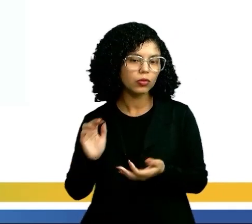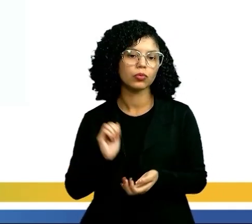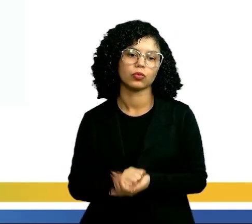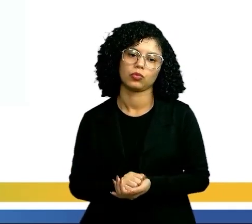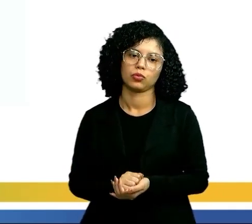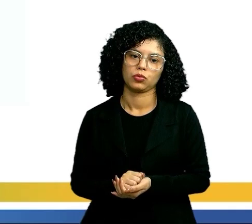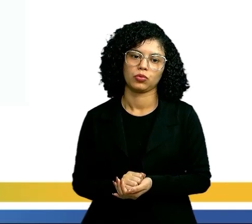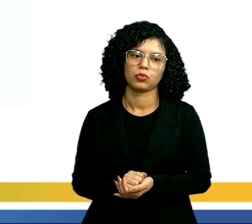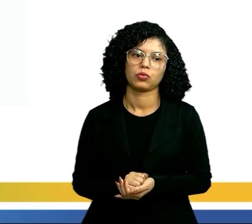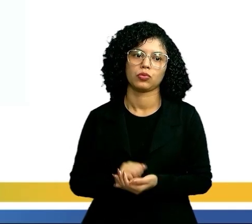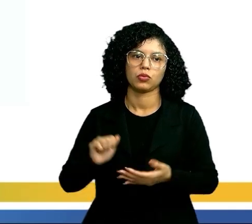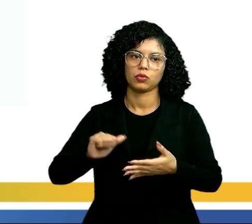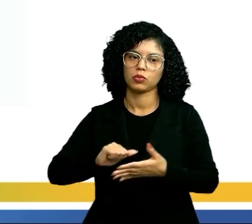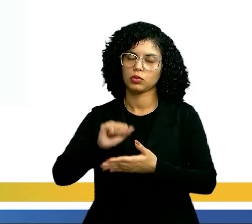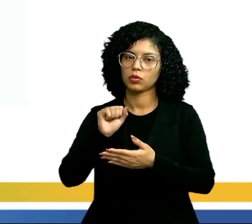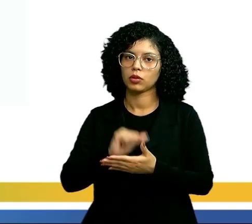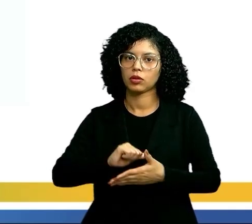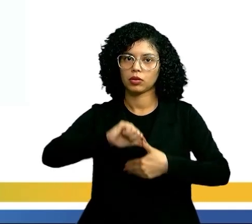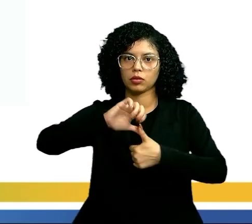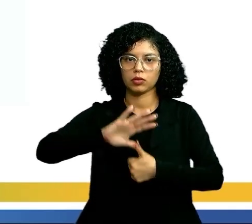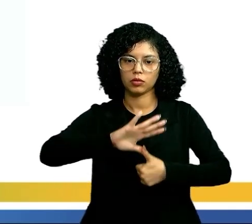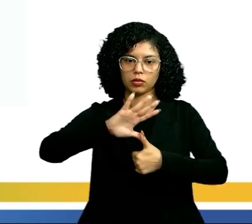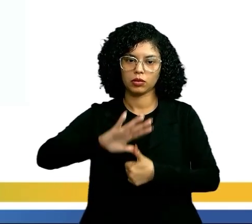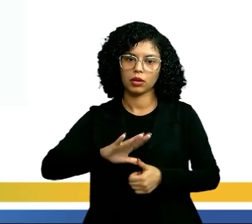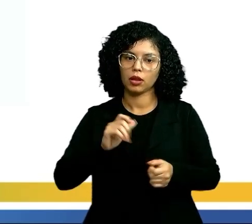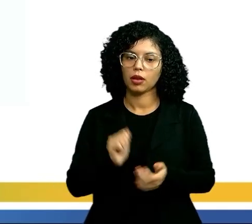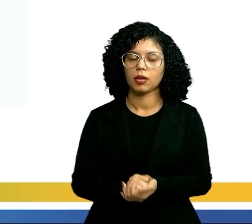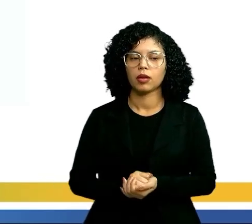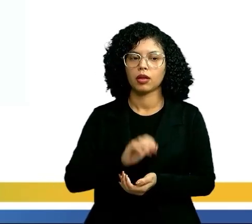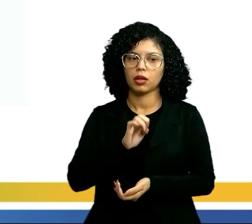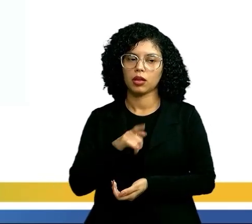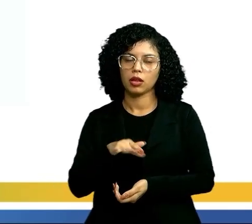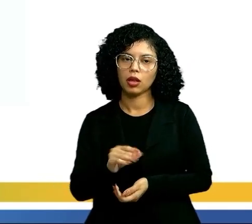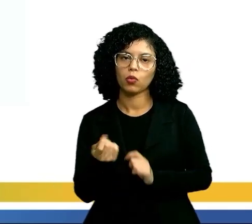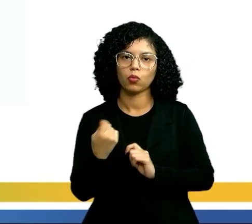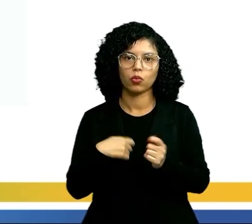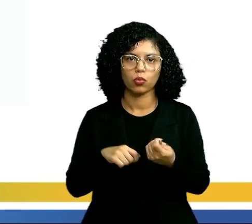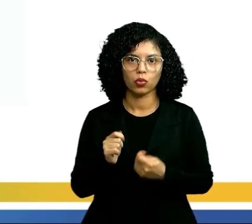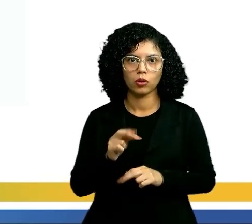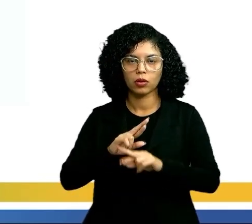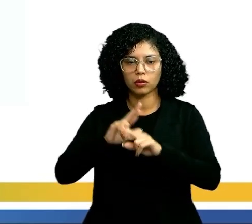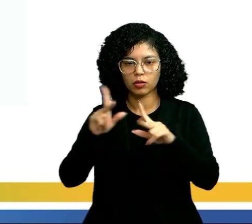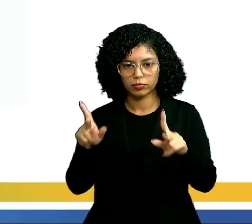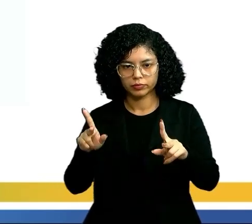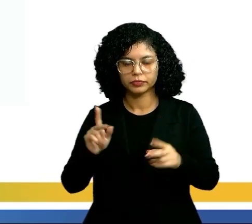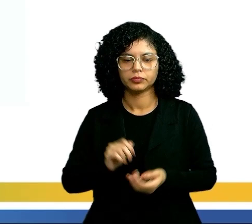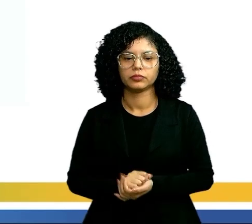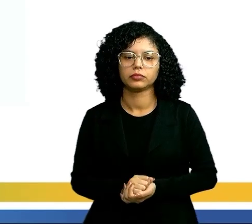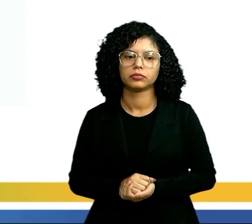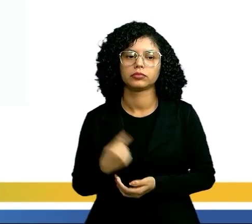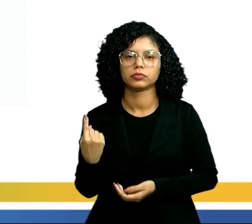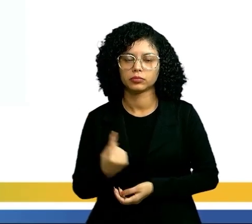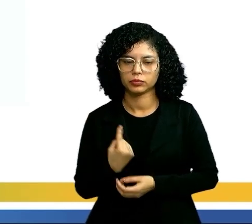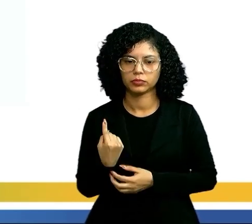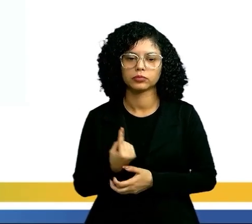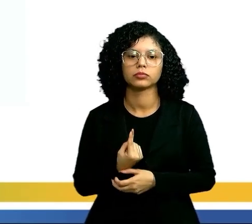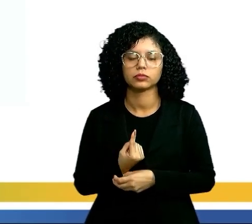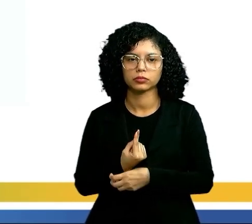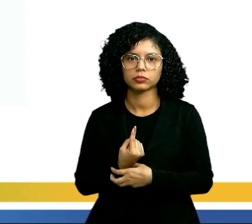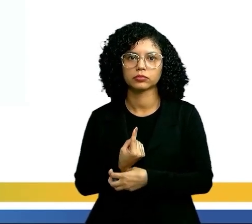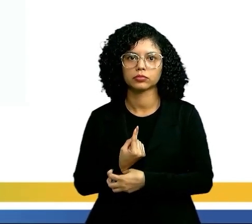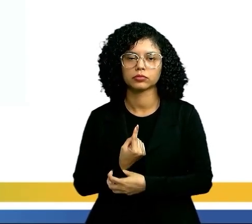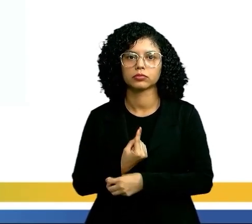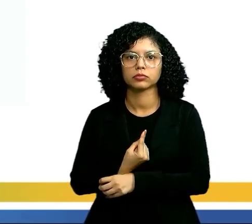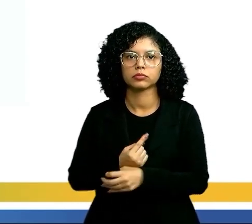países da América do Sul, menos com o Chile e o Equador, possui uma economia bastante diversificada também e é o único dos